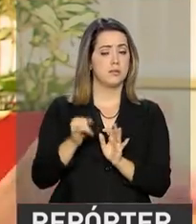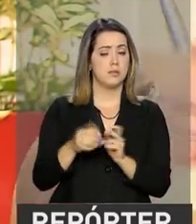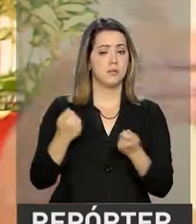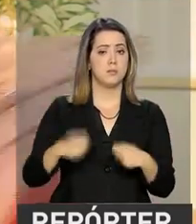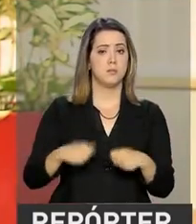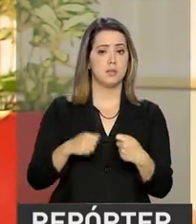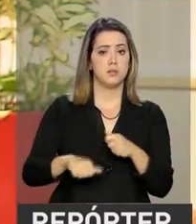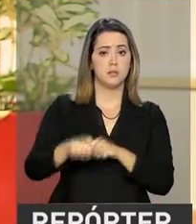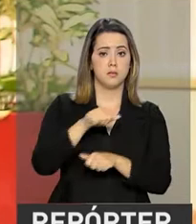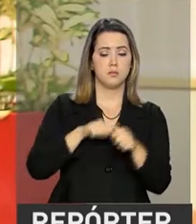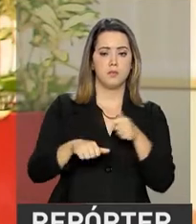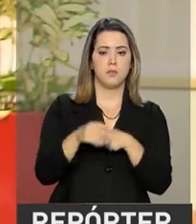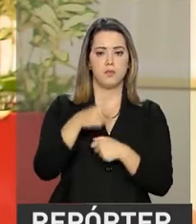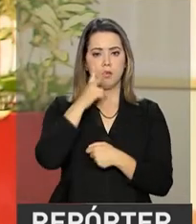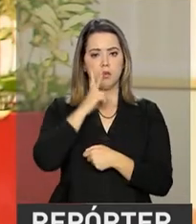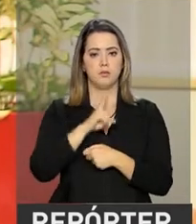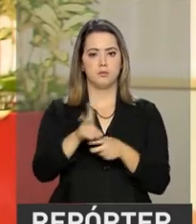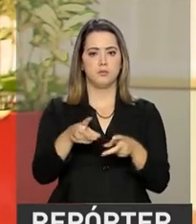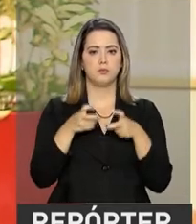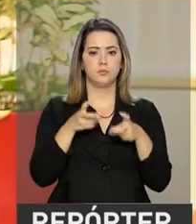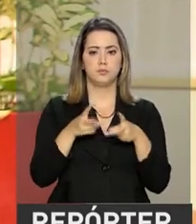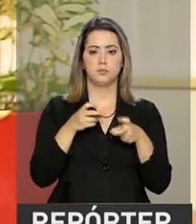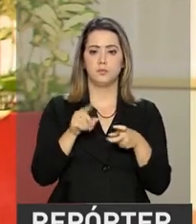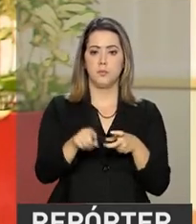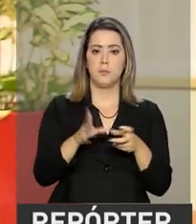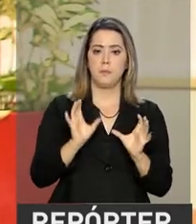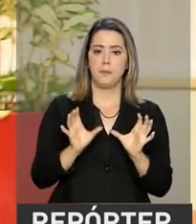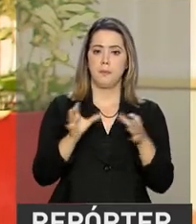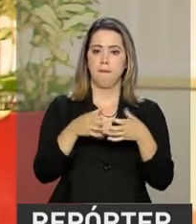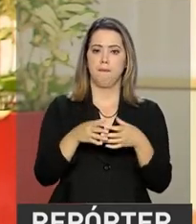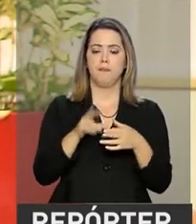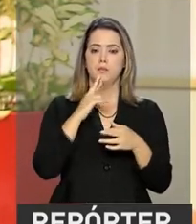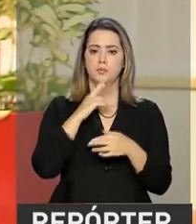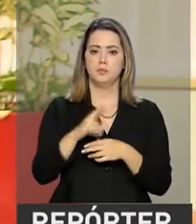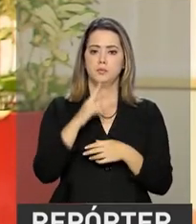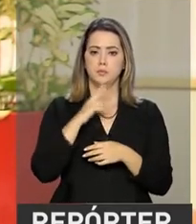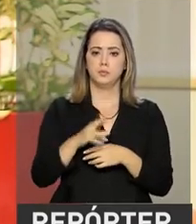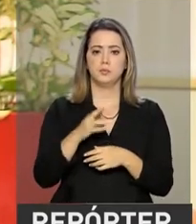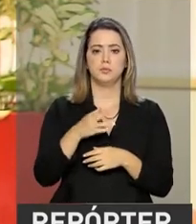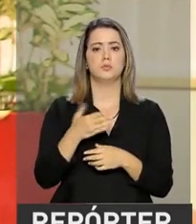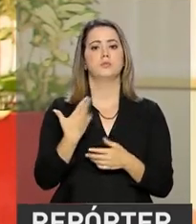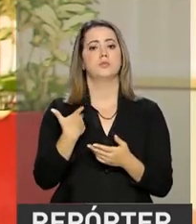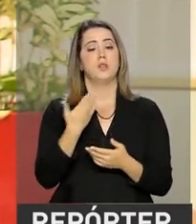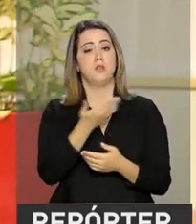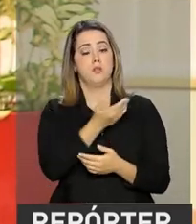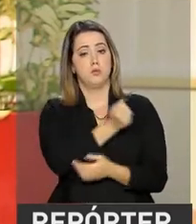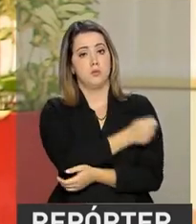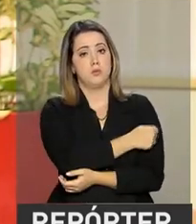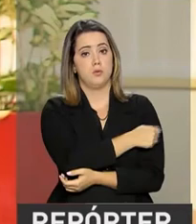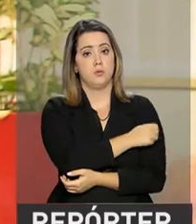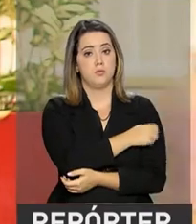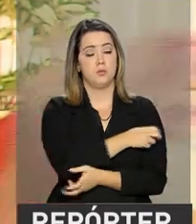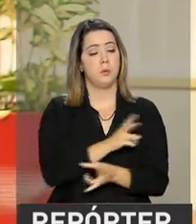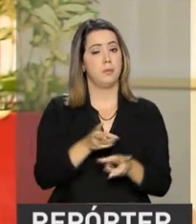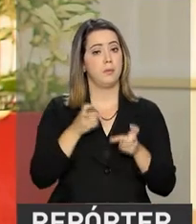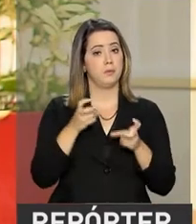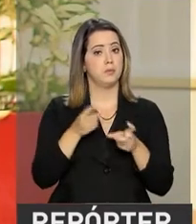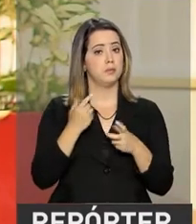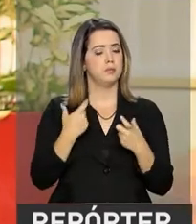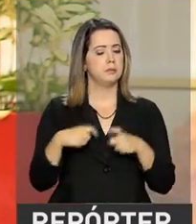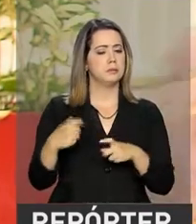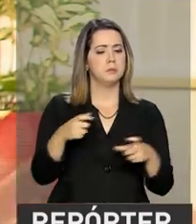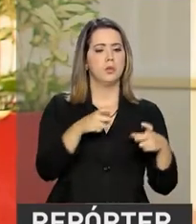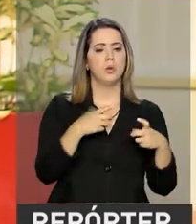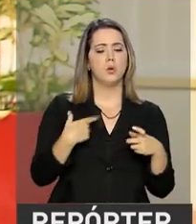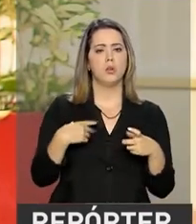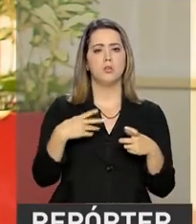mecanismos e, ao ver o conjunto das respostas dos seus estudantes, as suas impressões quanto à